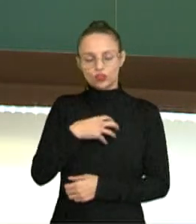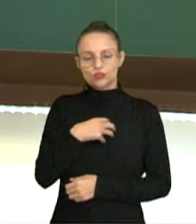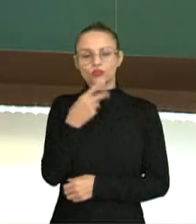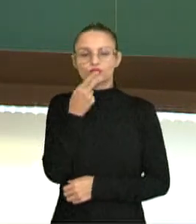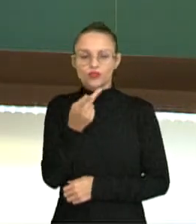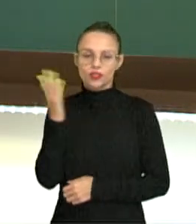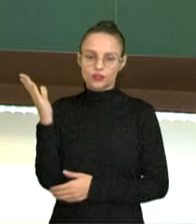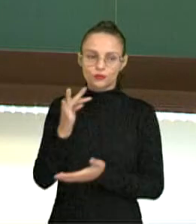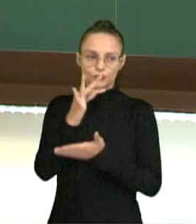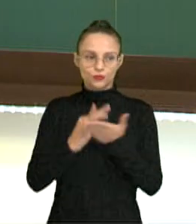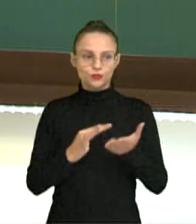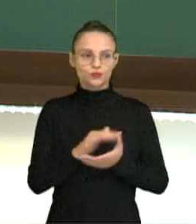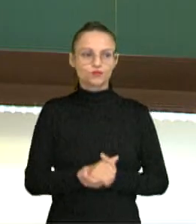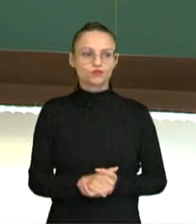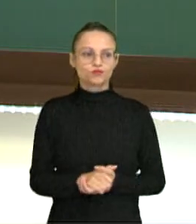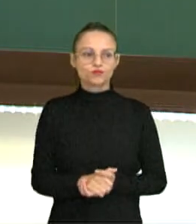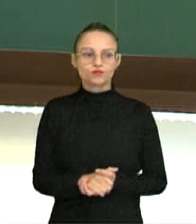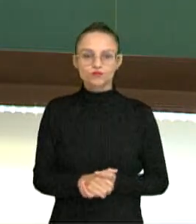falar aqui no texto.